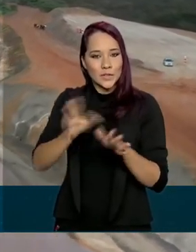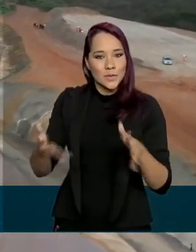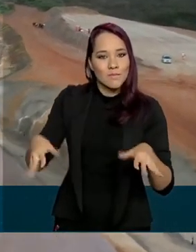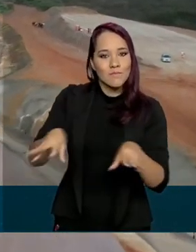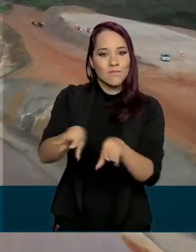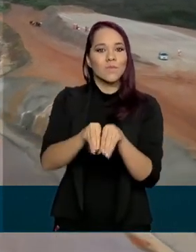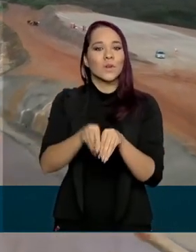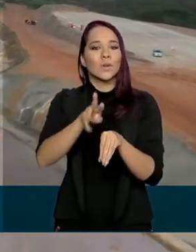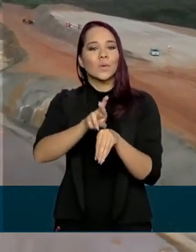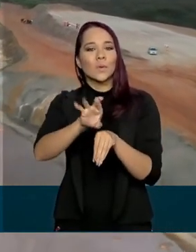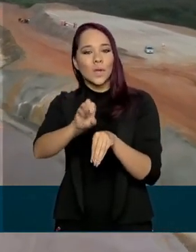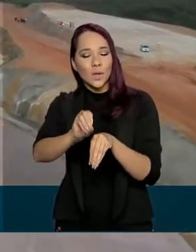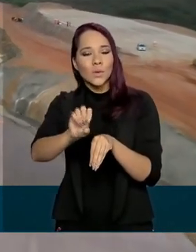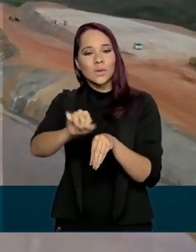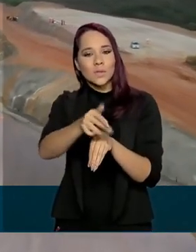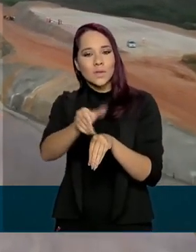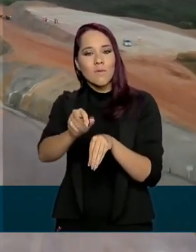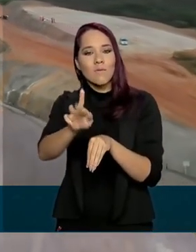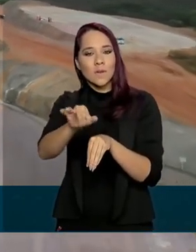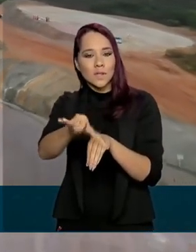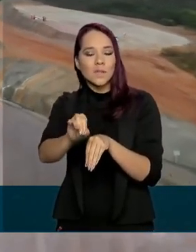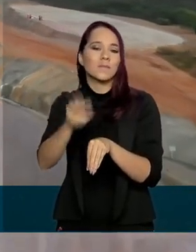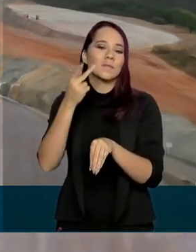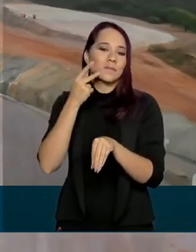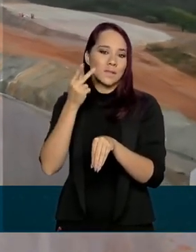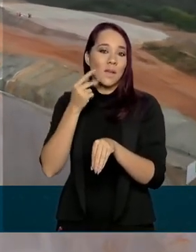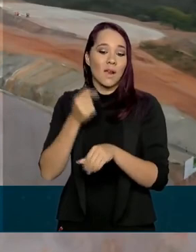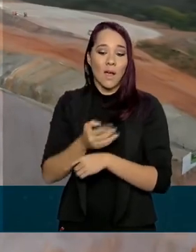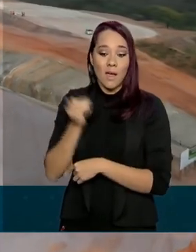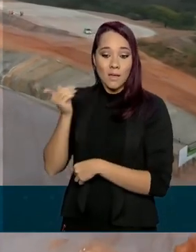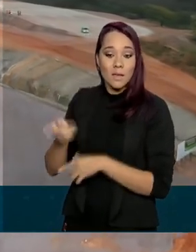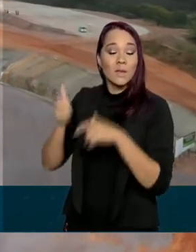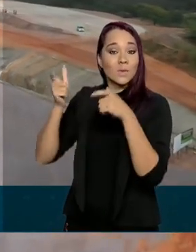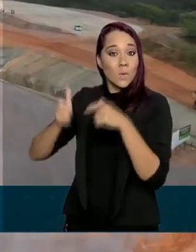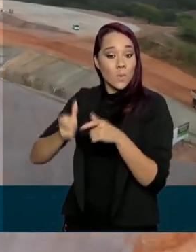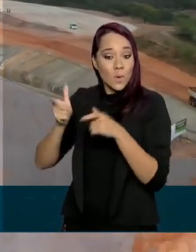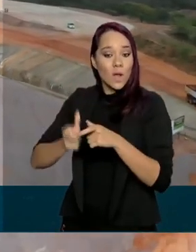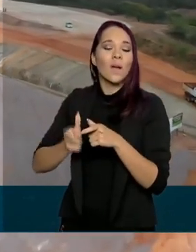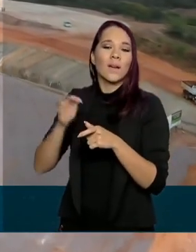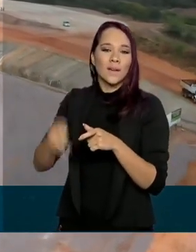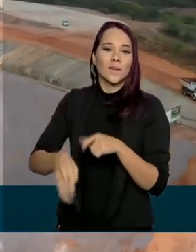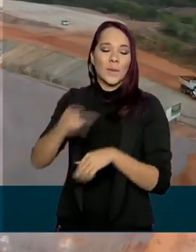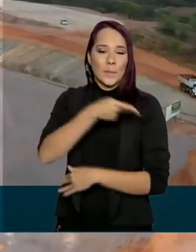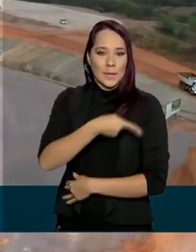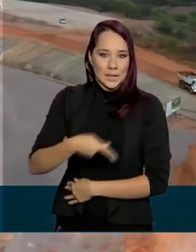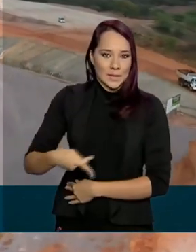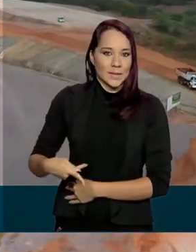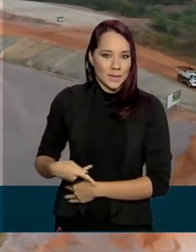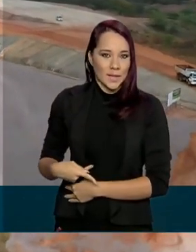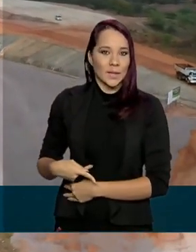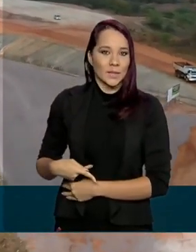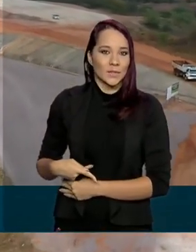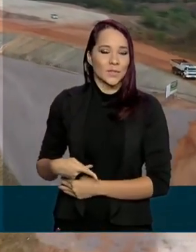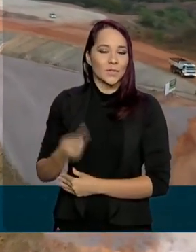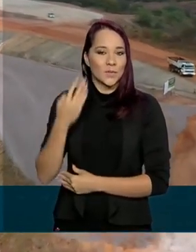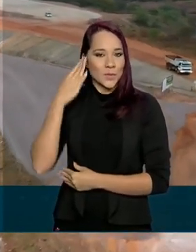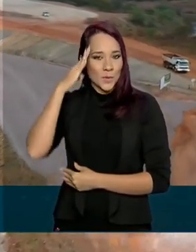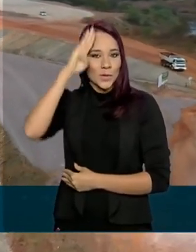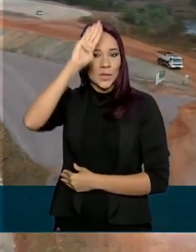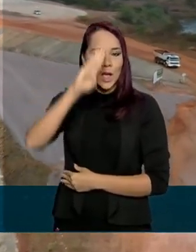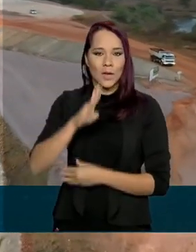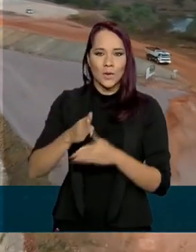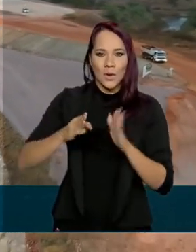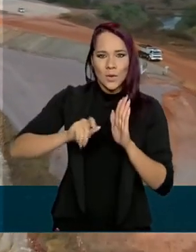integração do rio são francisco no ceará é nesse local exatamente que o presidente jair bolsonaro é